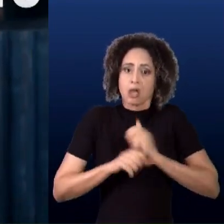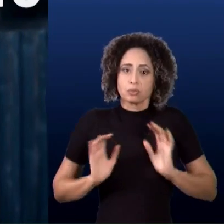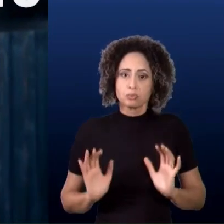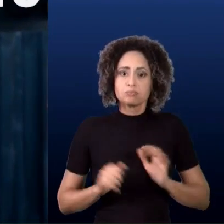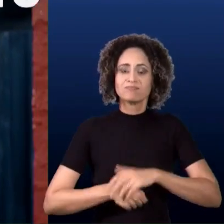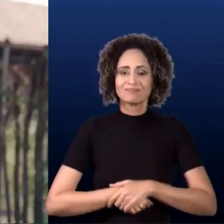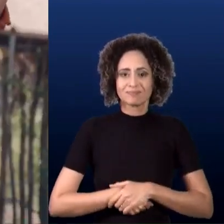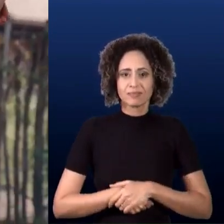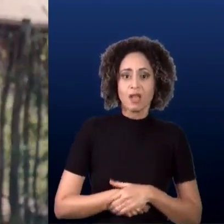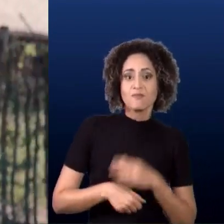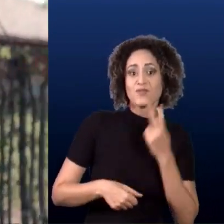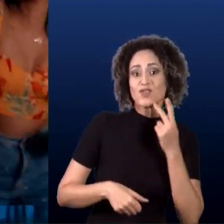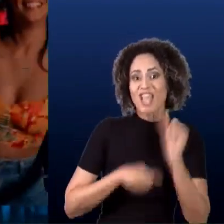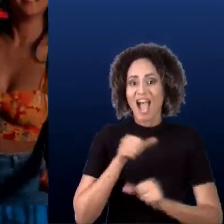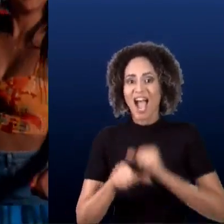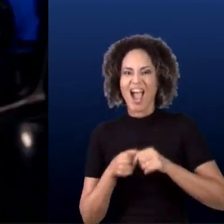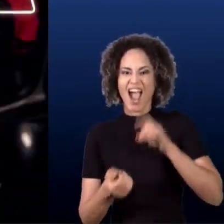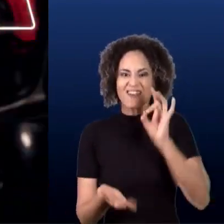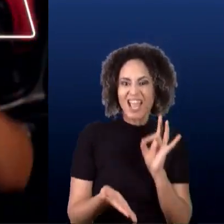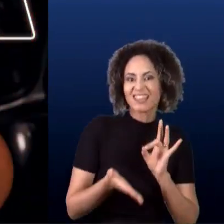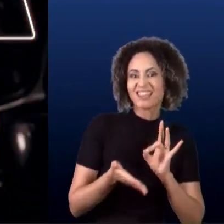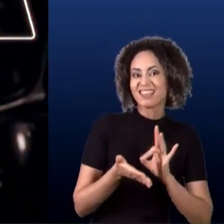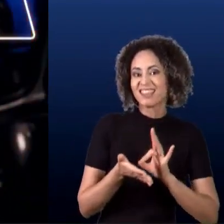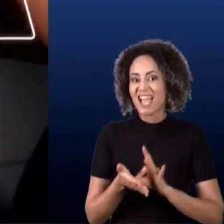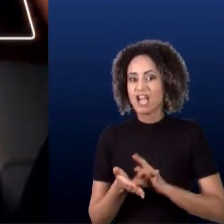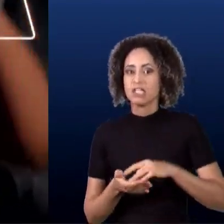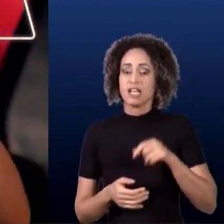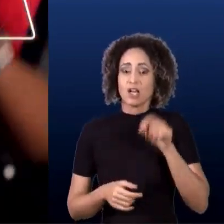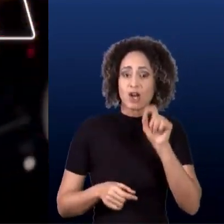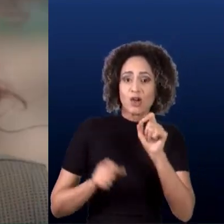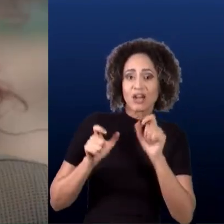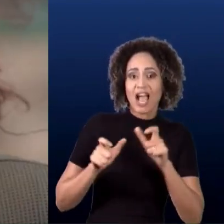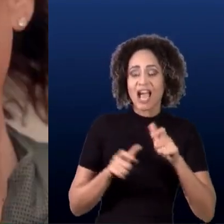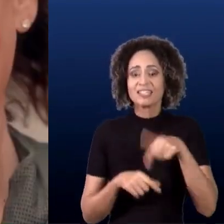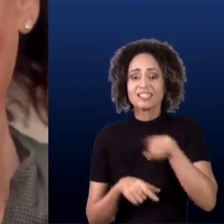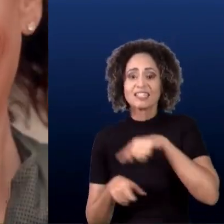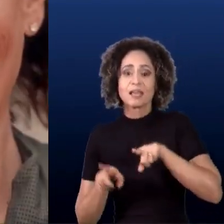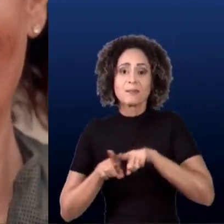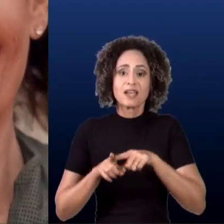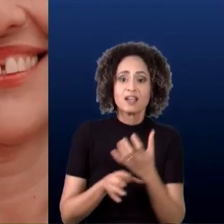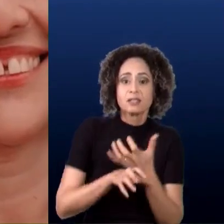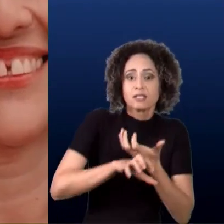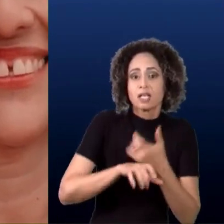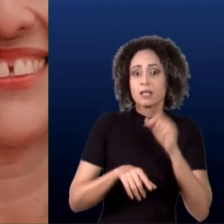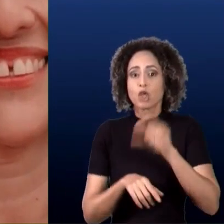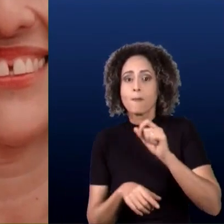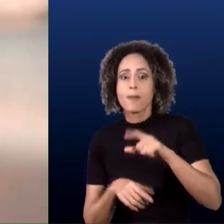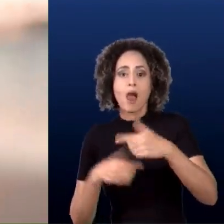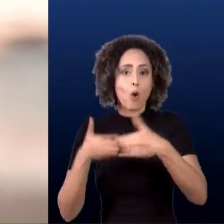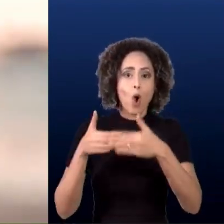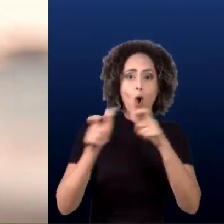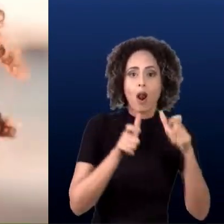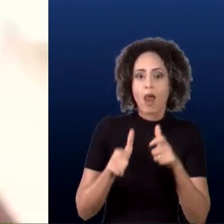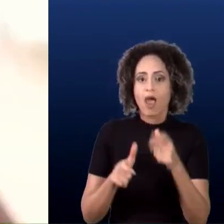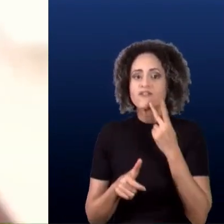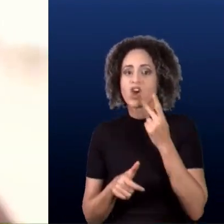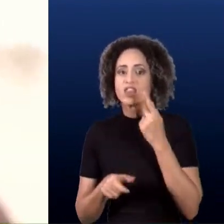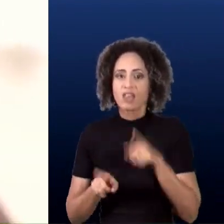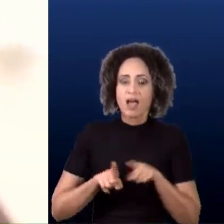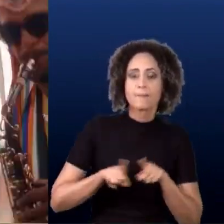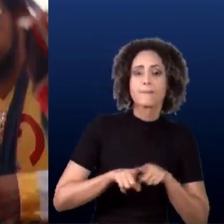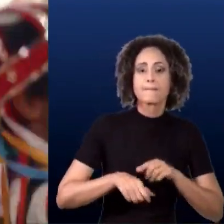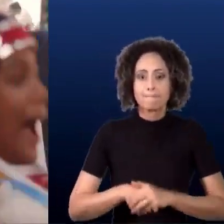Eu me garanto. Pro Ceará mudar de verdade, no sertão, no litoral, no Cariri, em Sobral, de